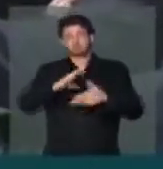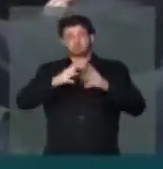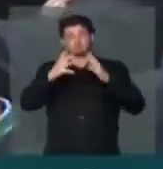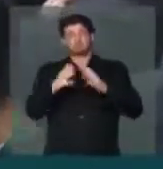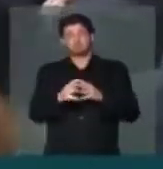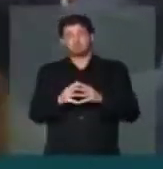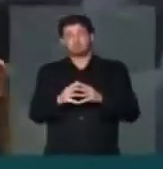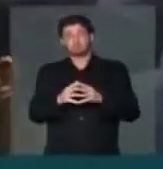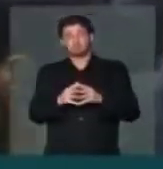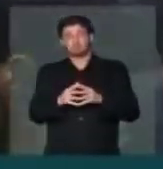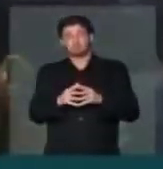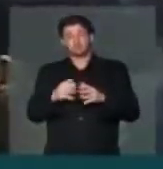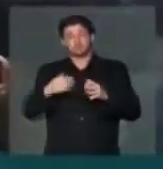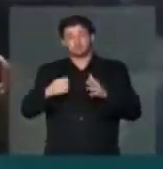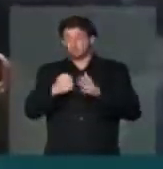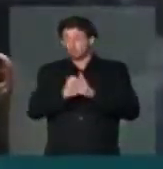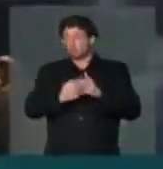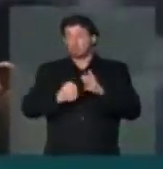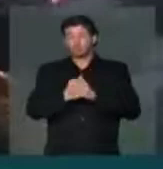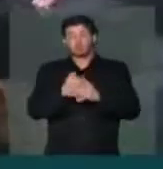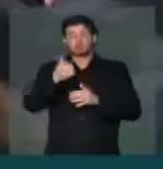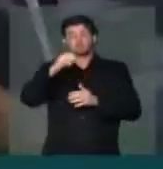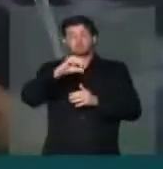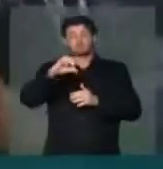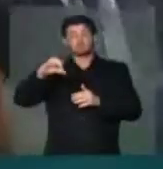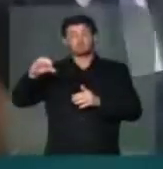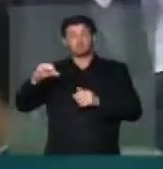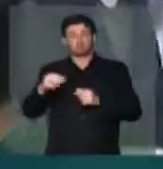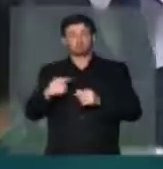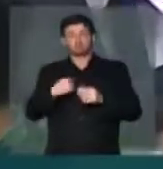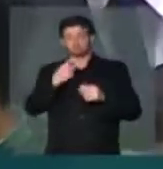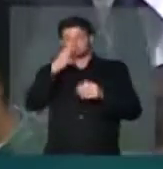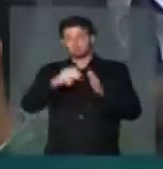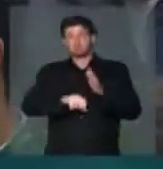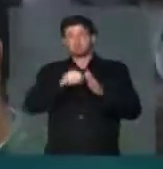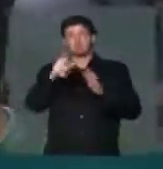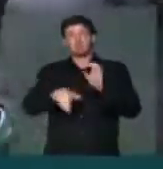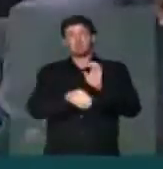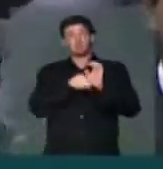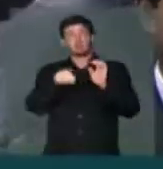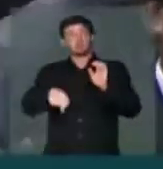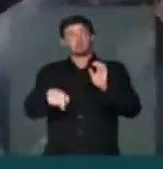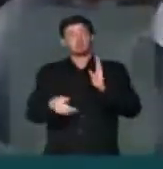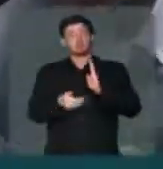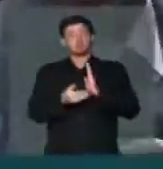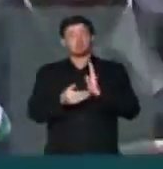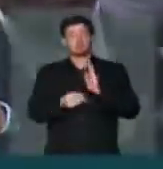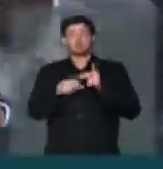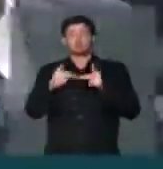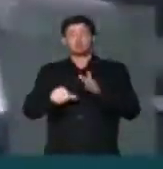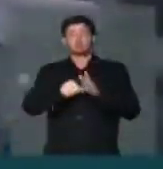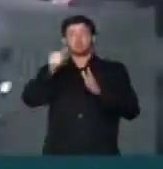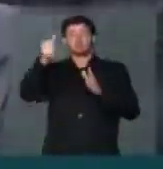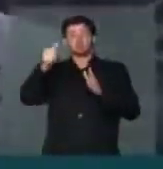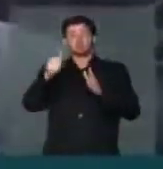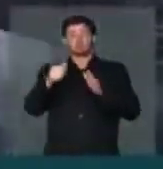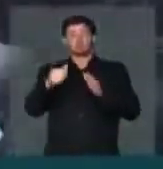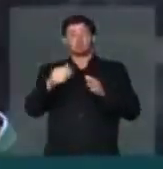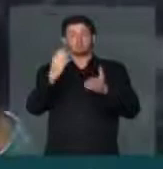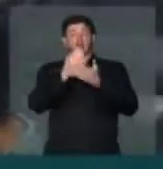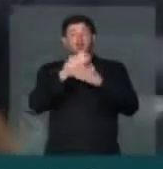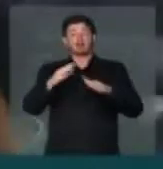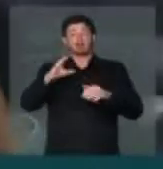reforma. Eu lutei desde 1999, acho que a primeira emenda aqui nessa casa, primeiro projeto, para o fim